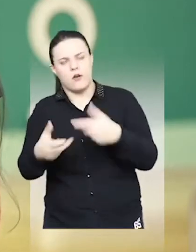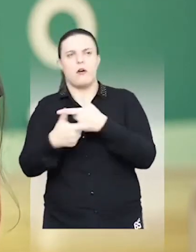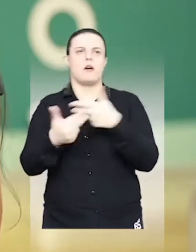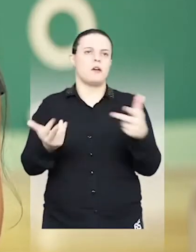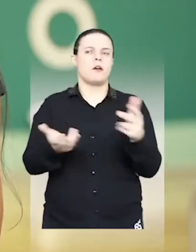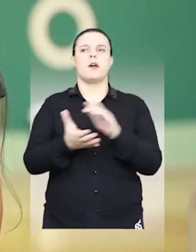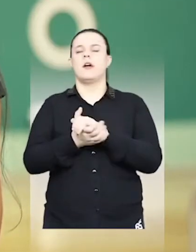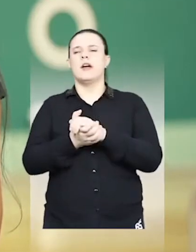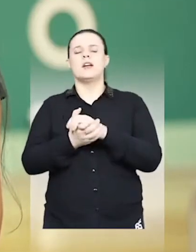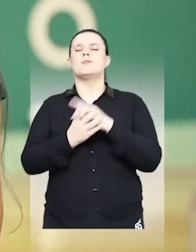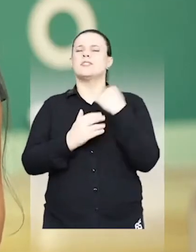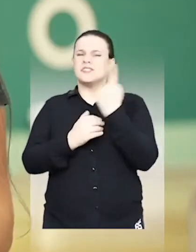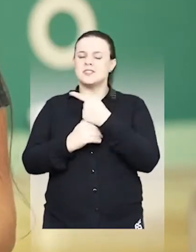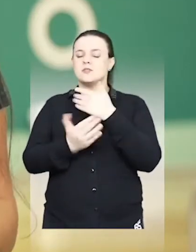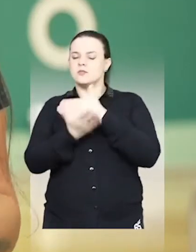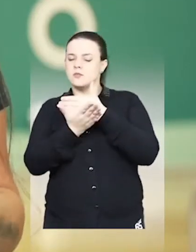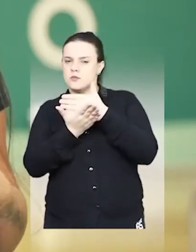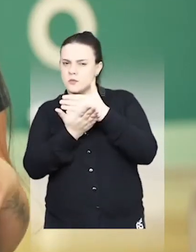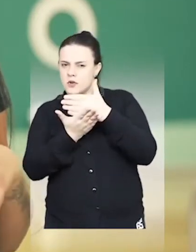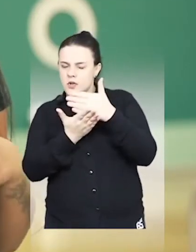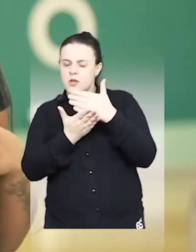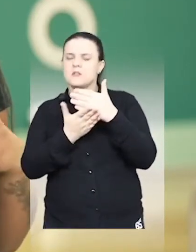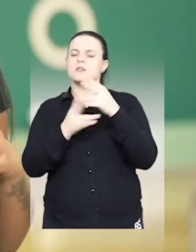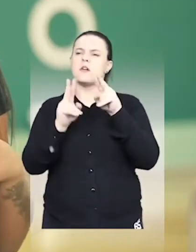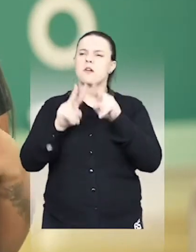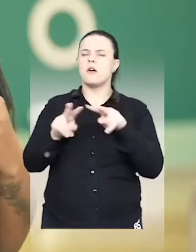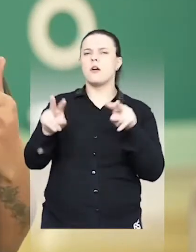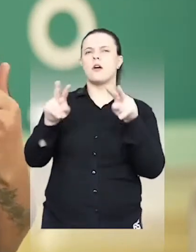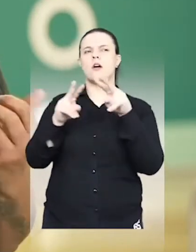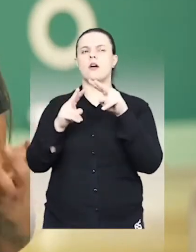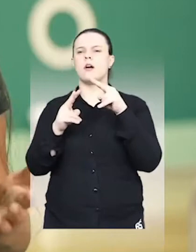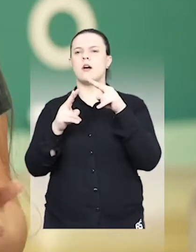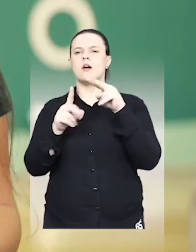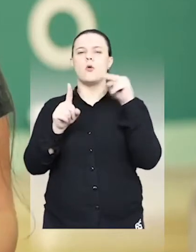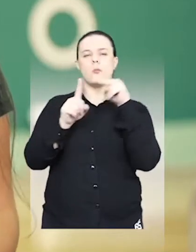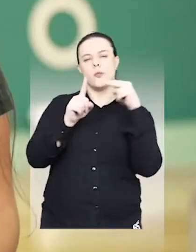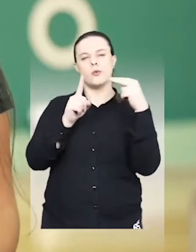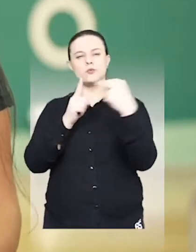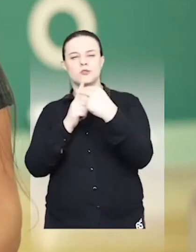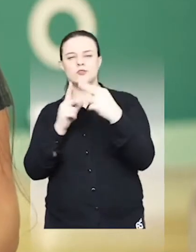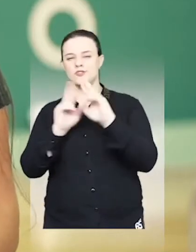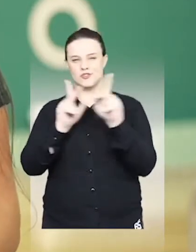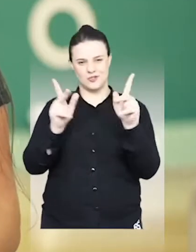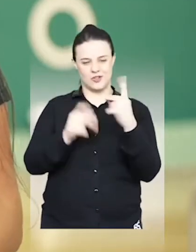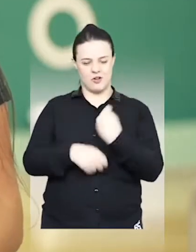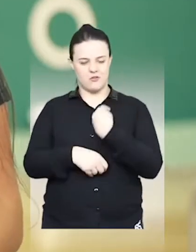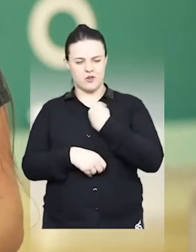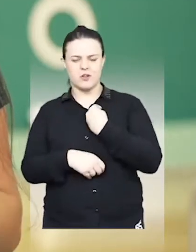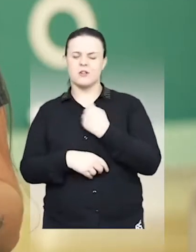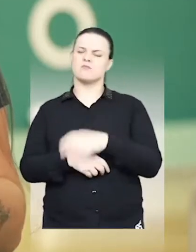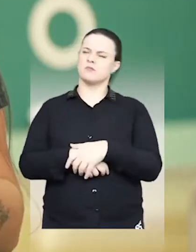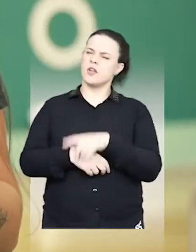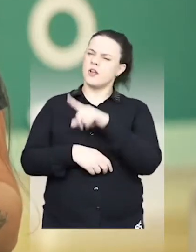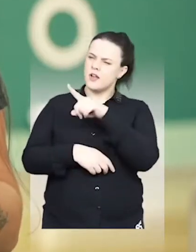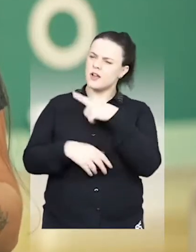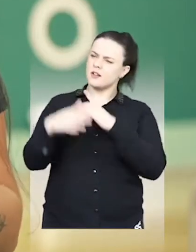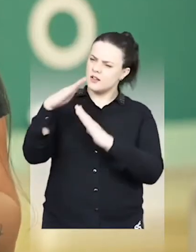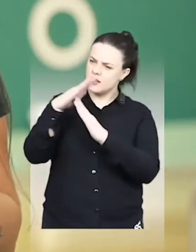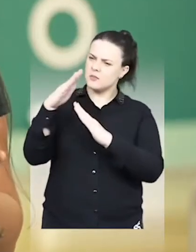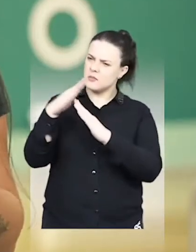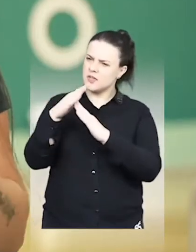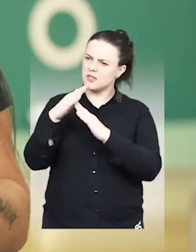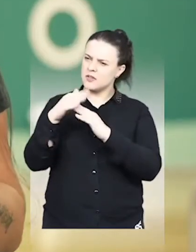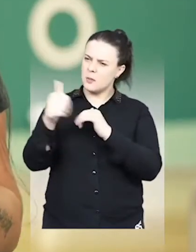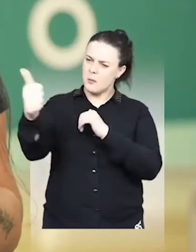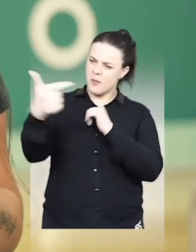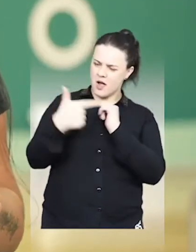rodas, a gente começa a passar a enxergar a vida de outra forma. Poxa, aquela pessoa ali tem uma